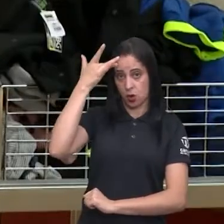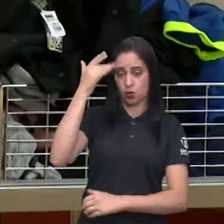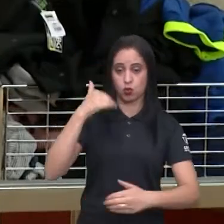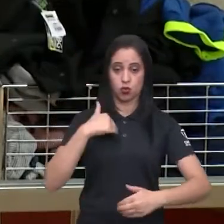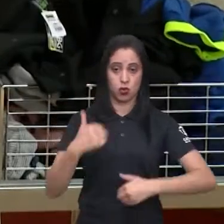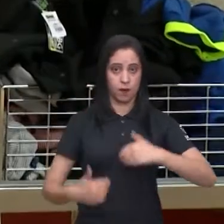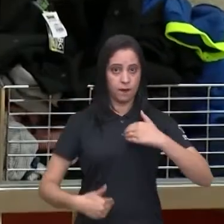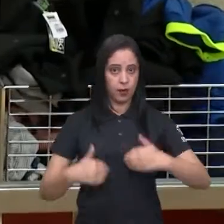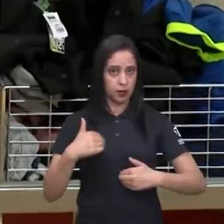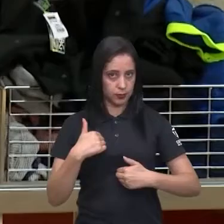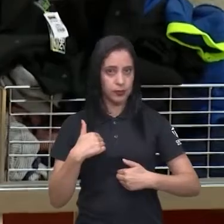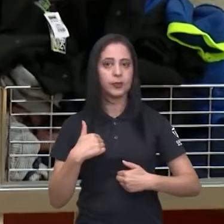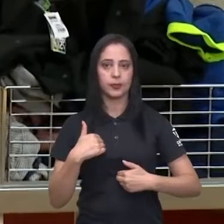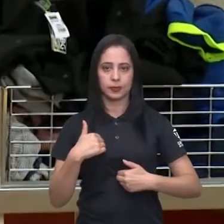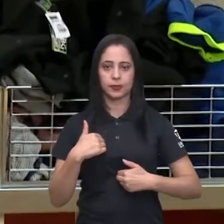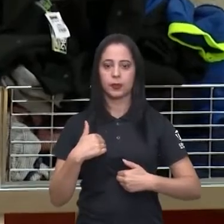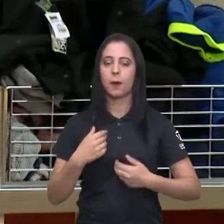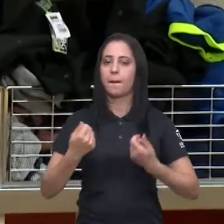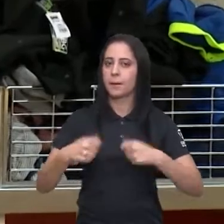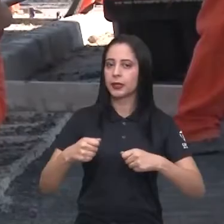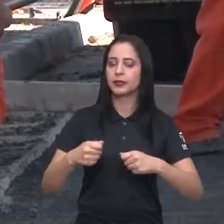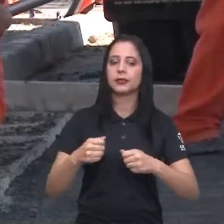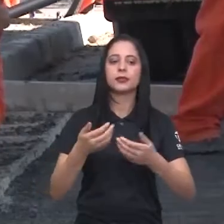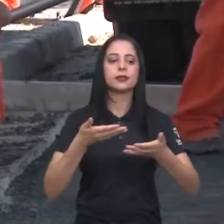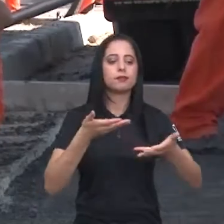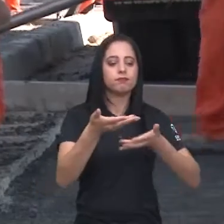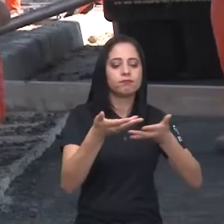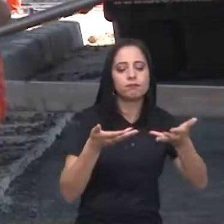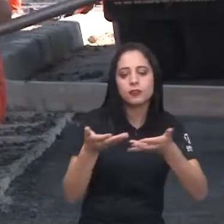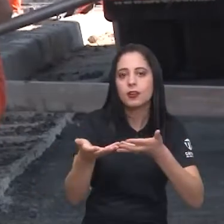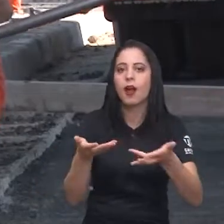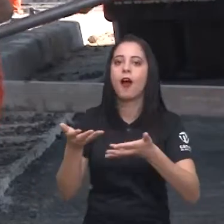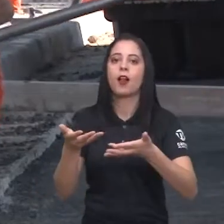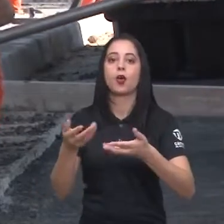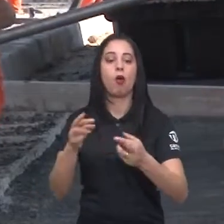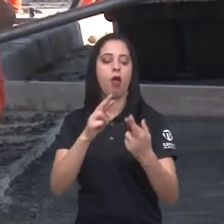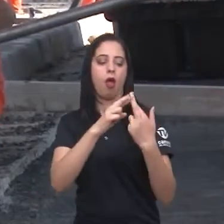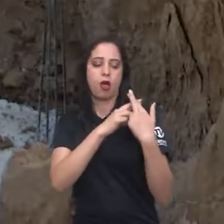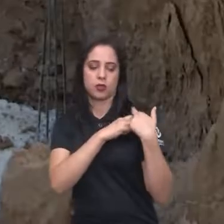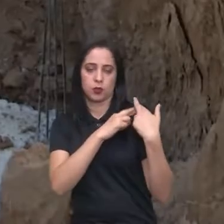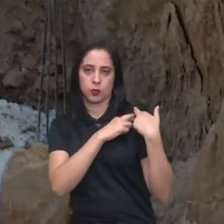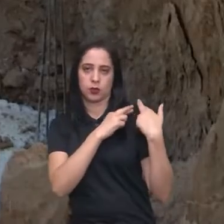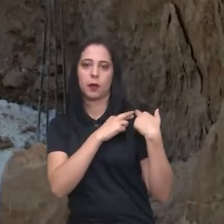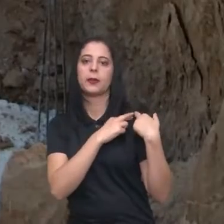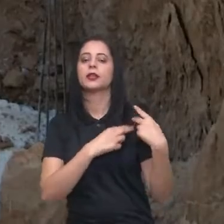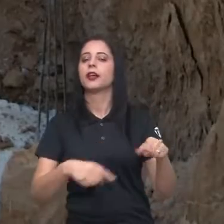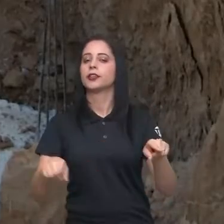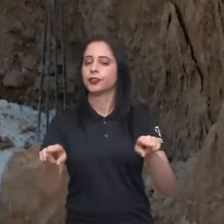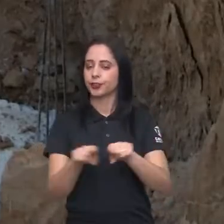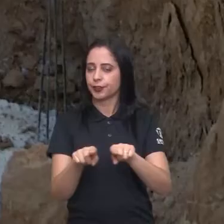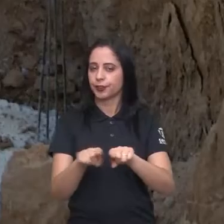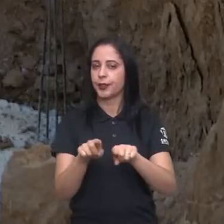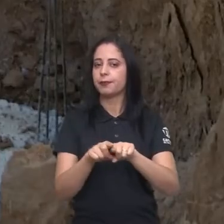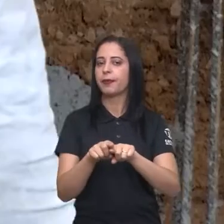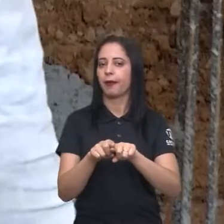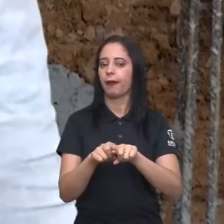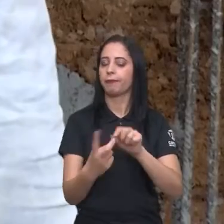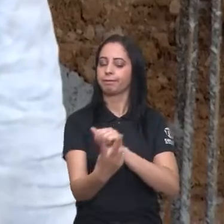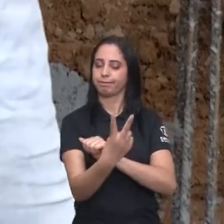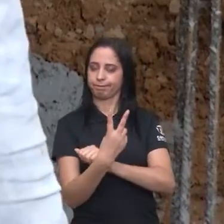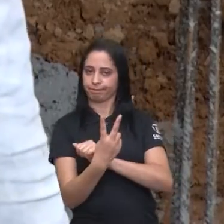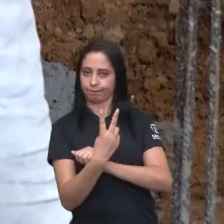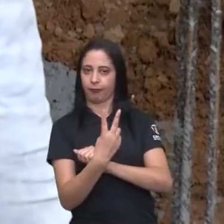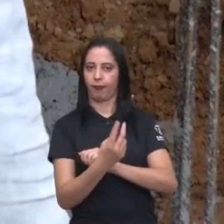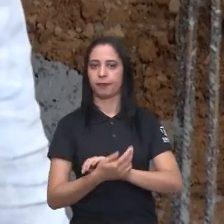a campanha Abril Verde mostra que consciência, diálogo e responsabilidade também podem se tornar equipamentos